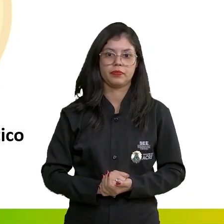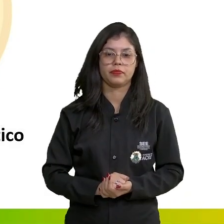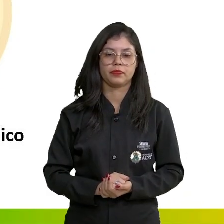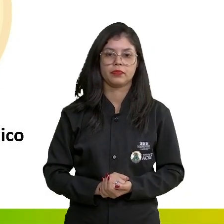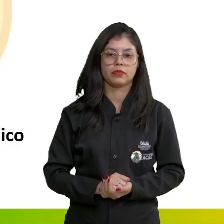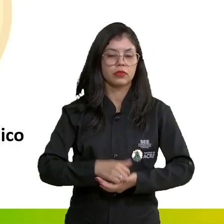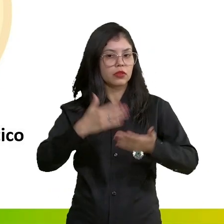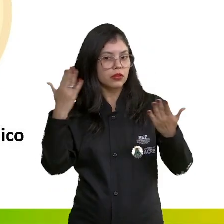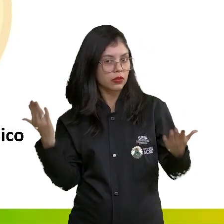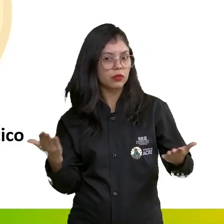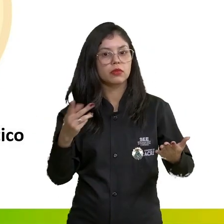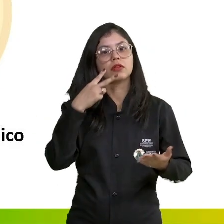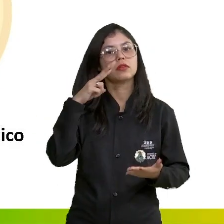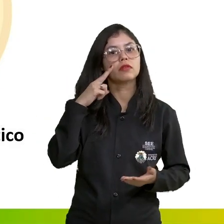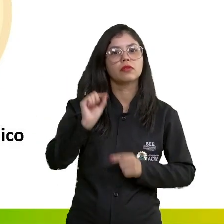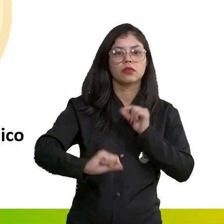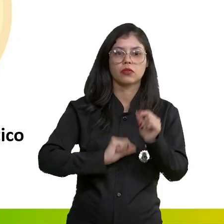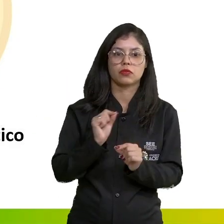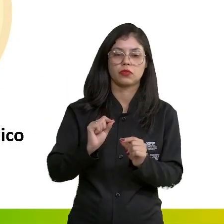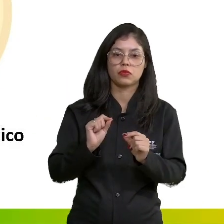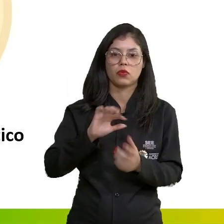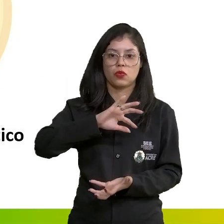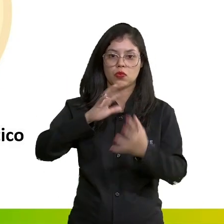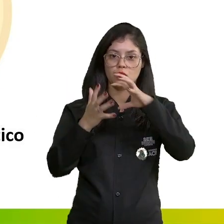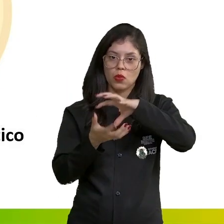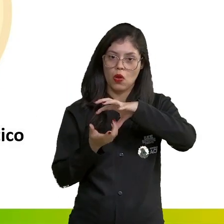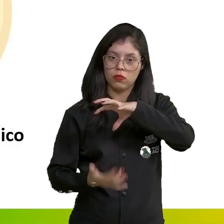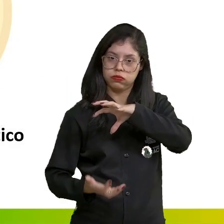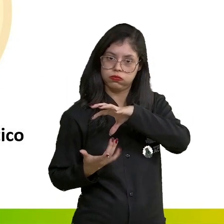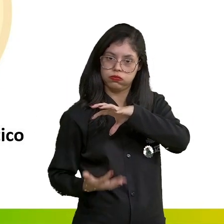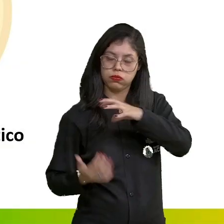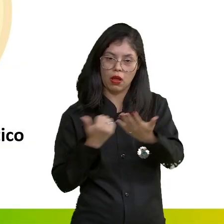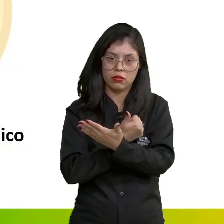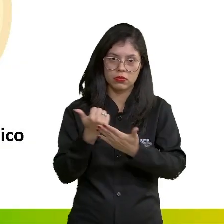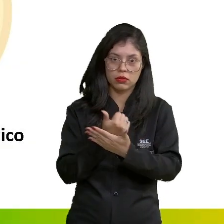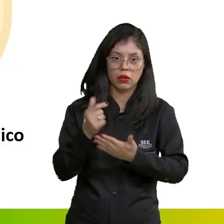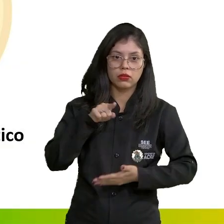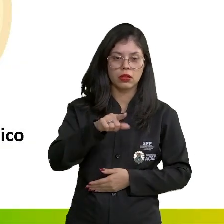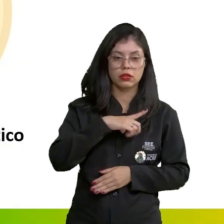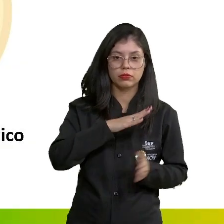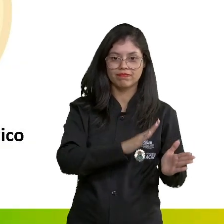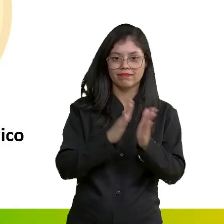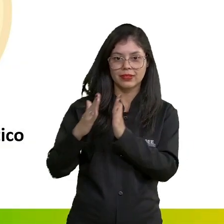pessoal. Como a gente está vendo aí, como é que o efeito estufa age nessa parte?